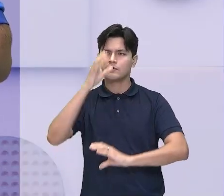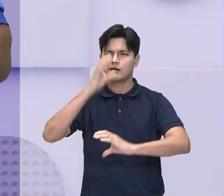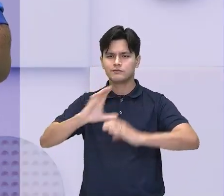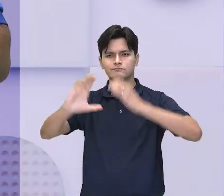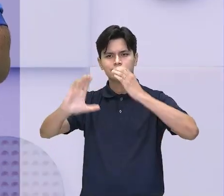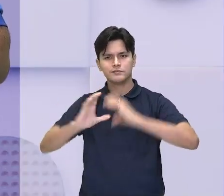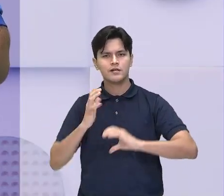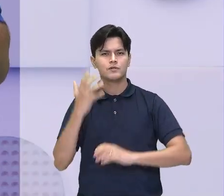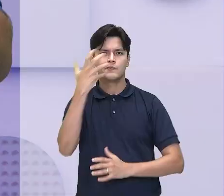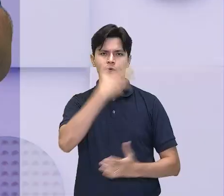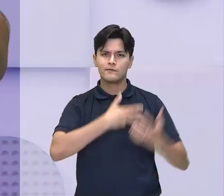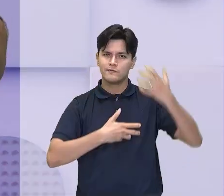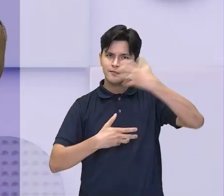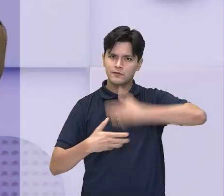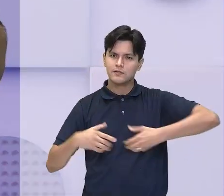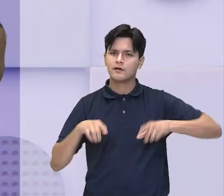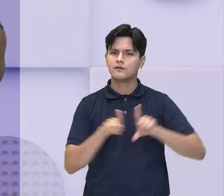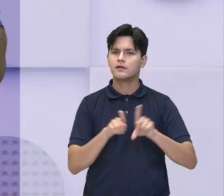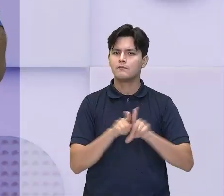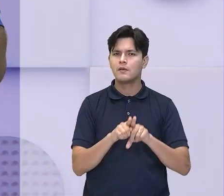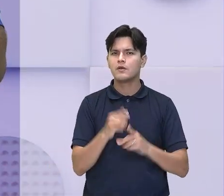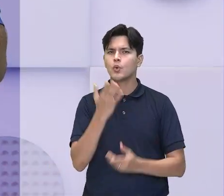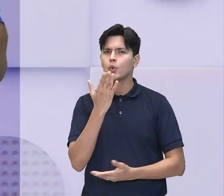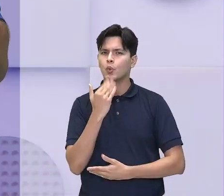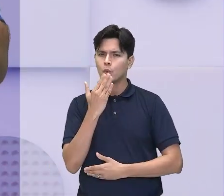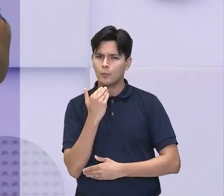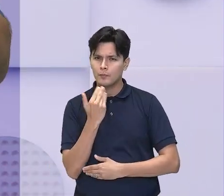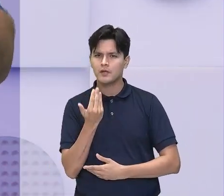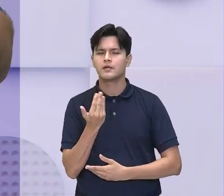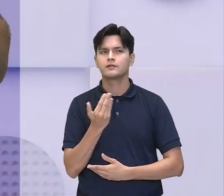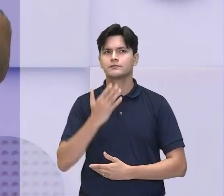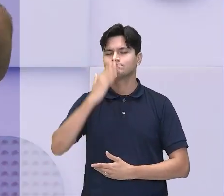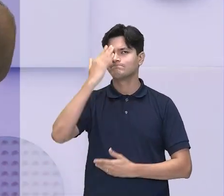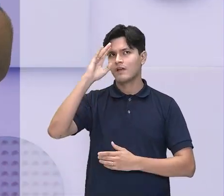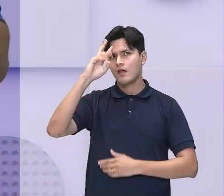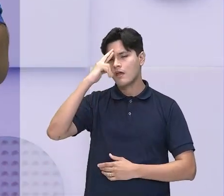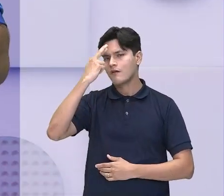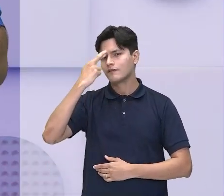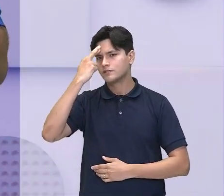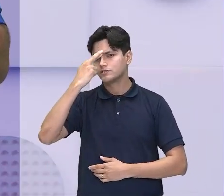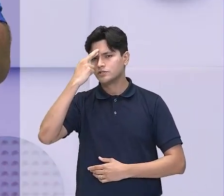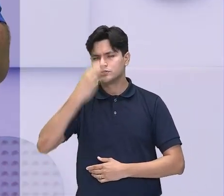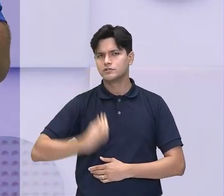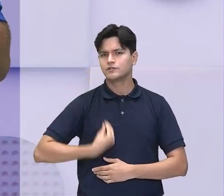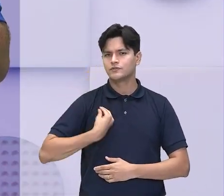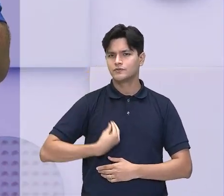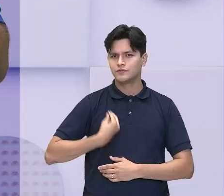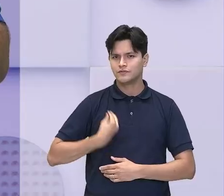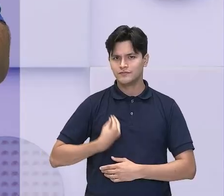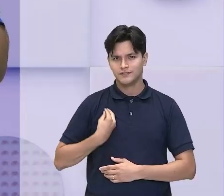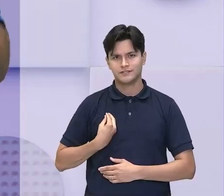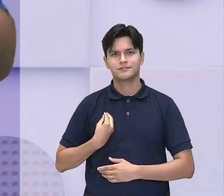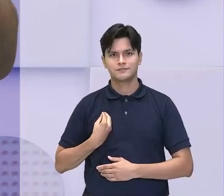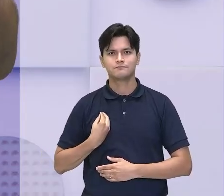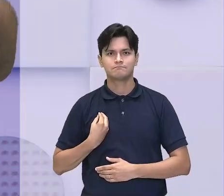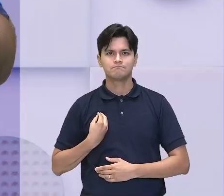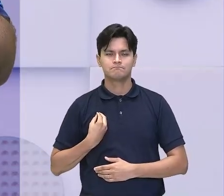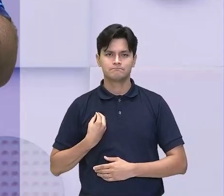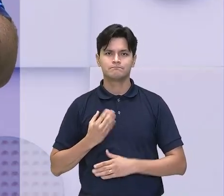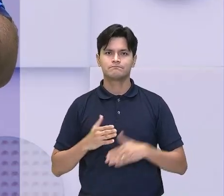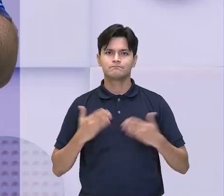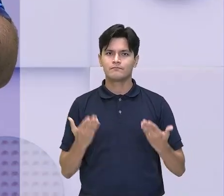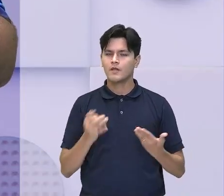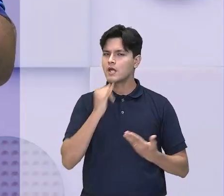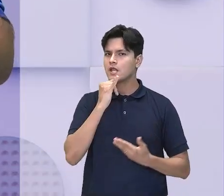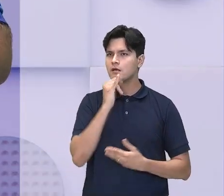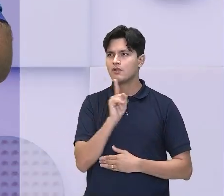se alimentando, dando sentido para a sua própria vida. Isso em lugares como a Fundação Dr. Thomas, que é um grande asilo